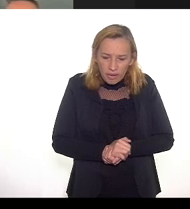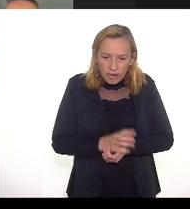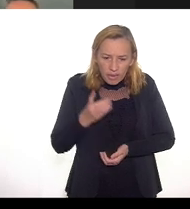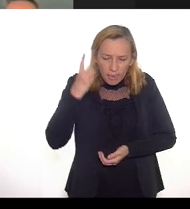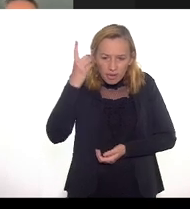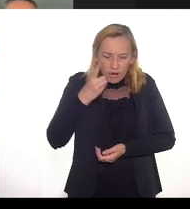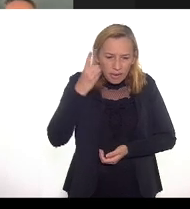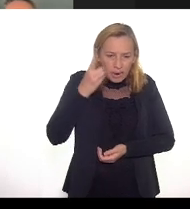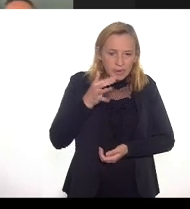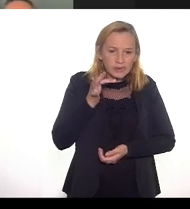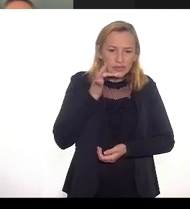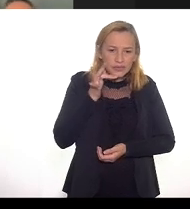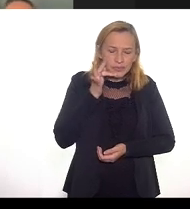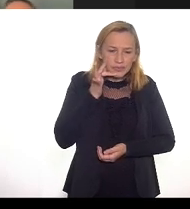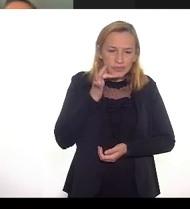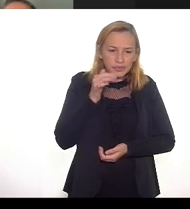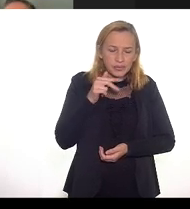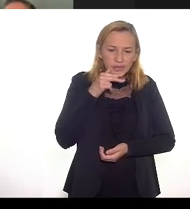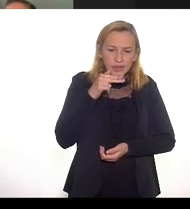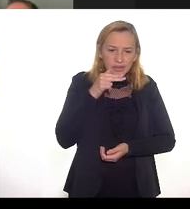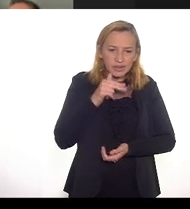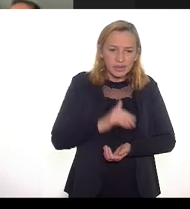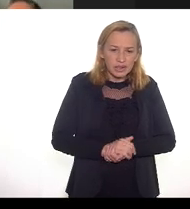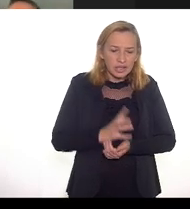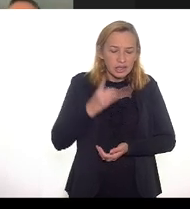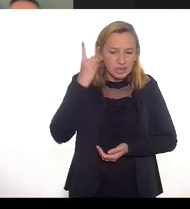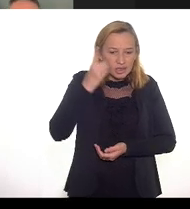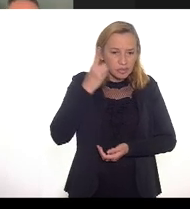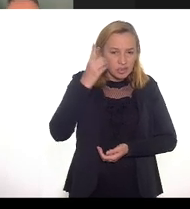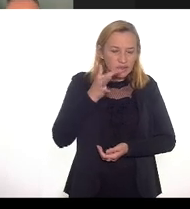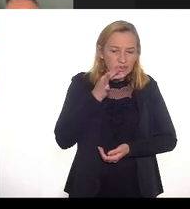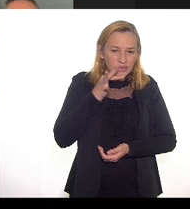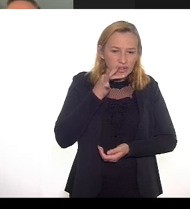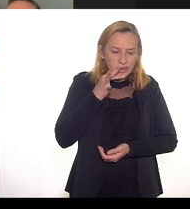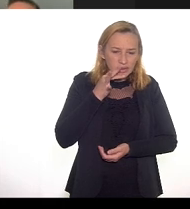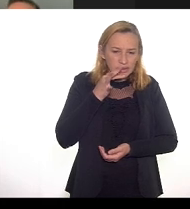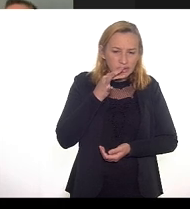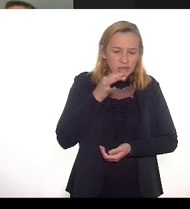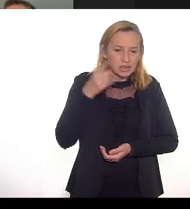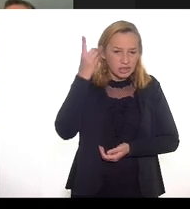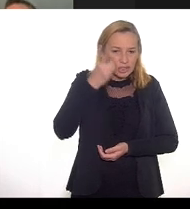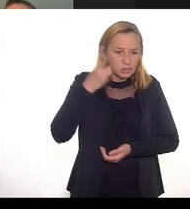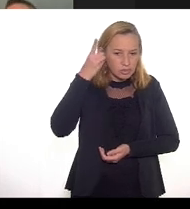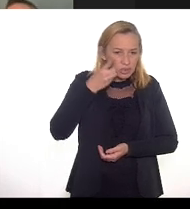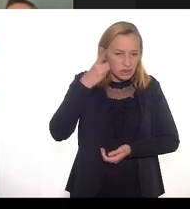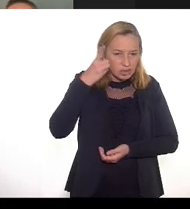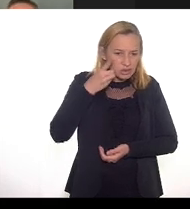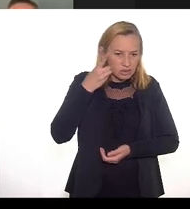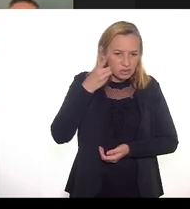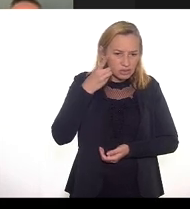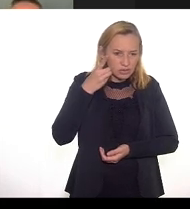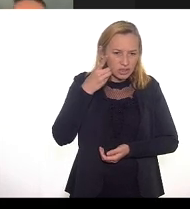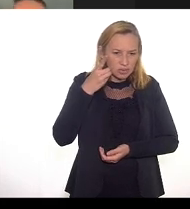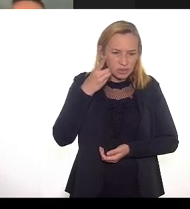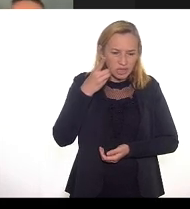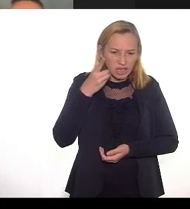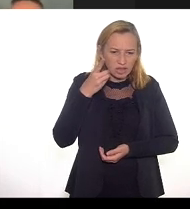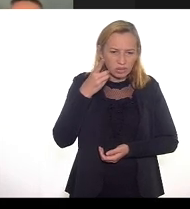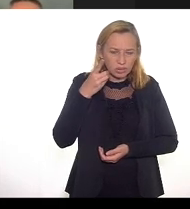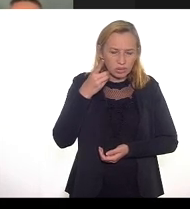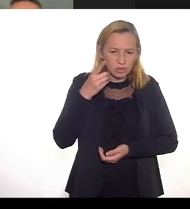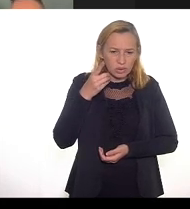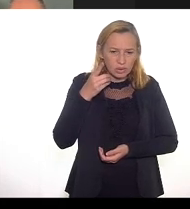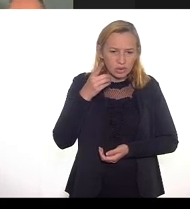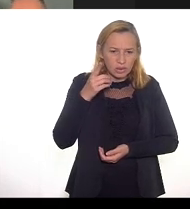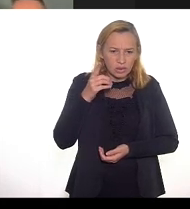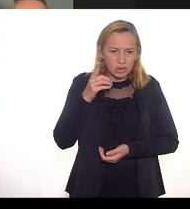Deputado Jorge Felipe Neto. Deputado Jorge Felipe Neto. Deputado Rosenberg Reis. Presidente, deputado só um